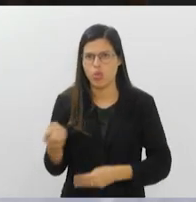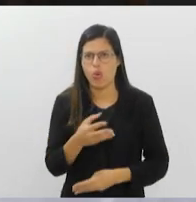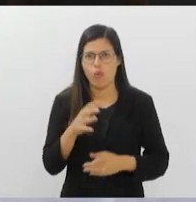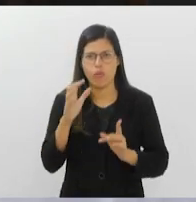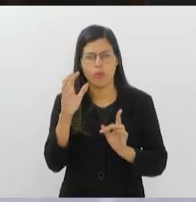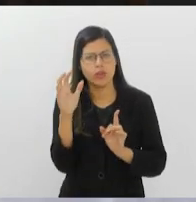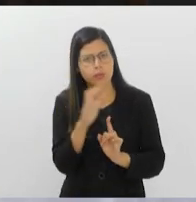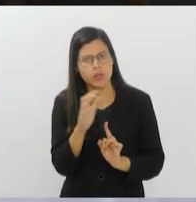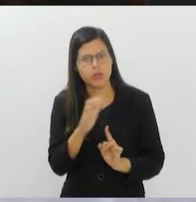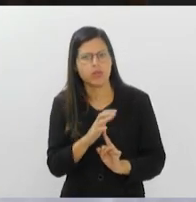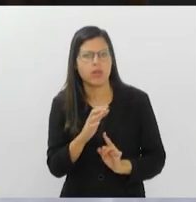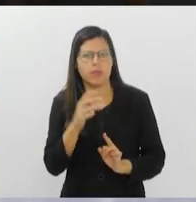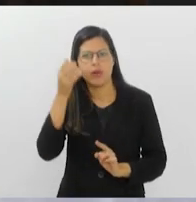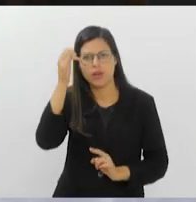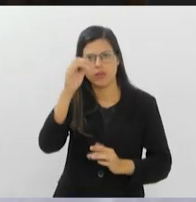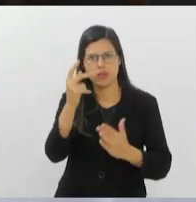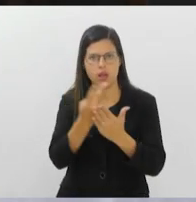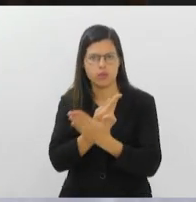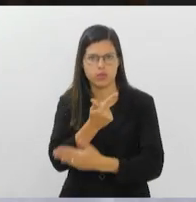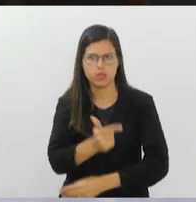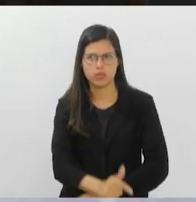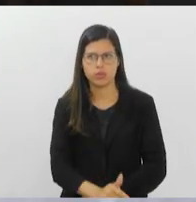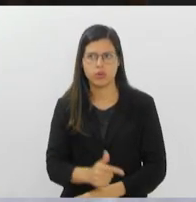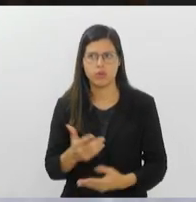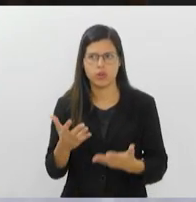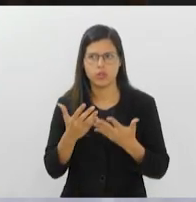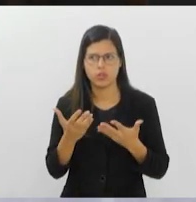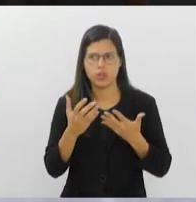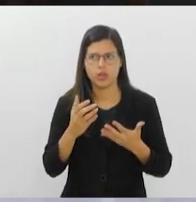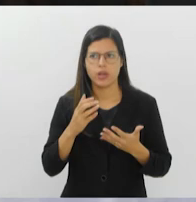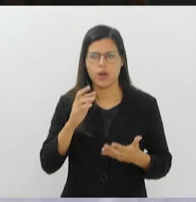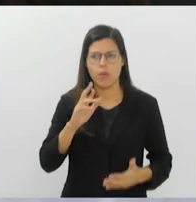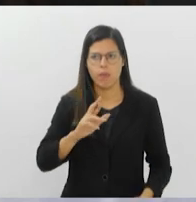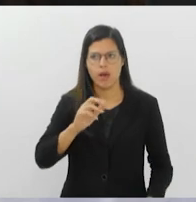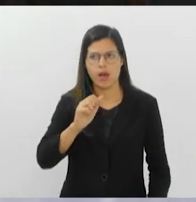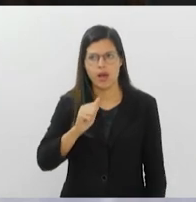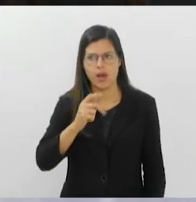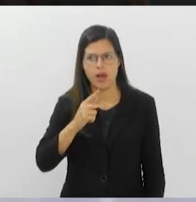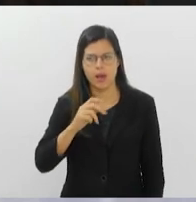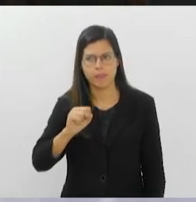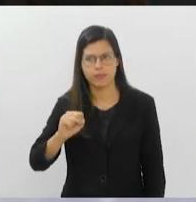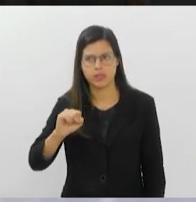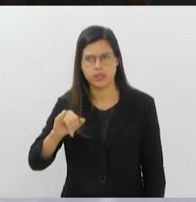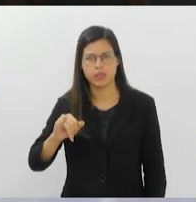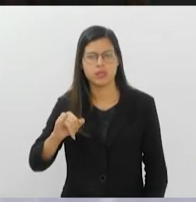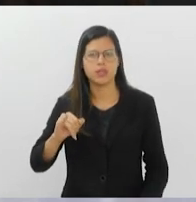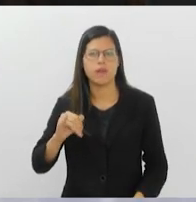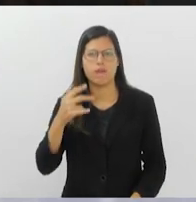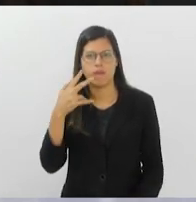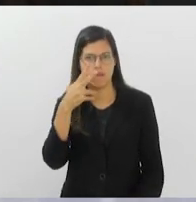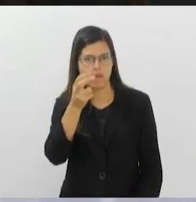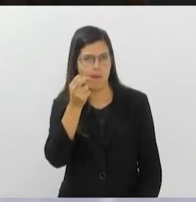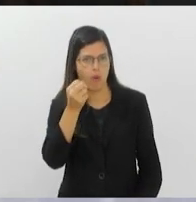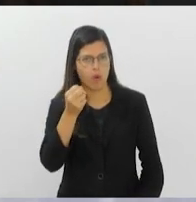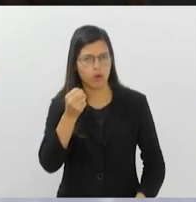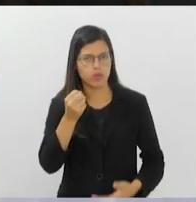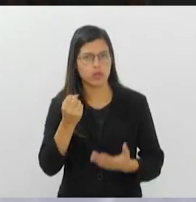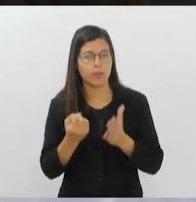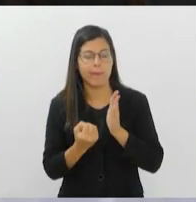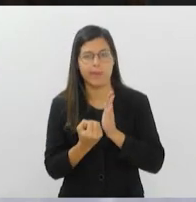isso não aconteça. A gente quer uma RAPS potente, a gente quer uma RAPS que permanentemente